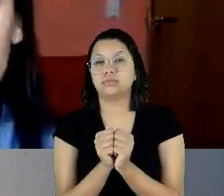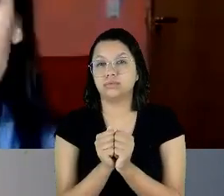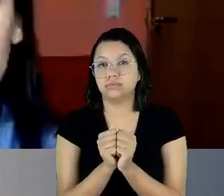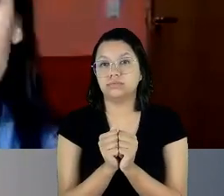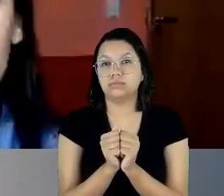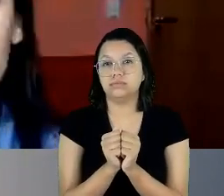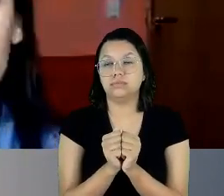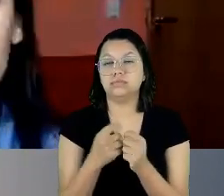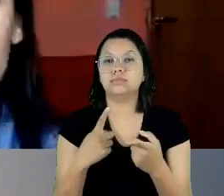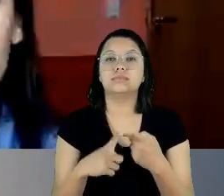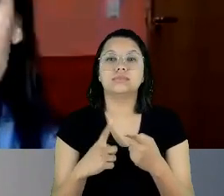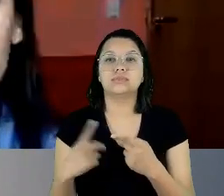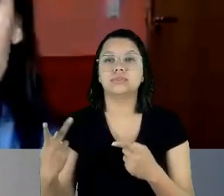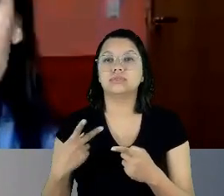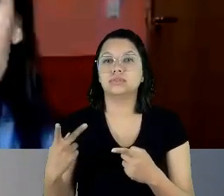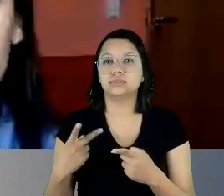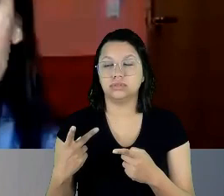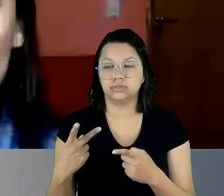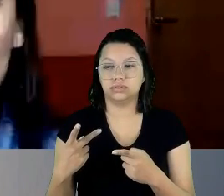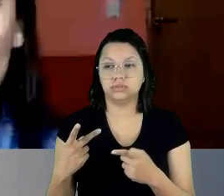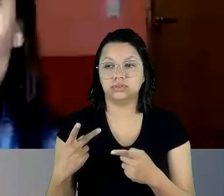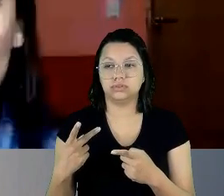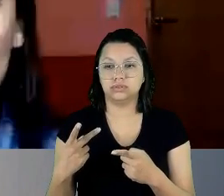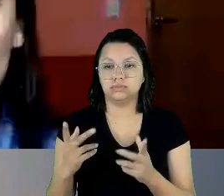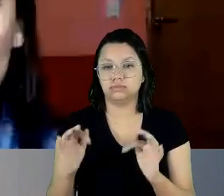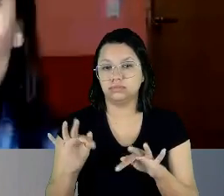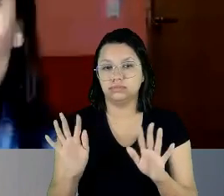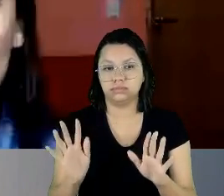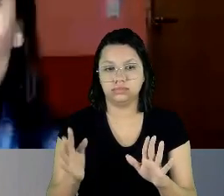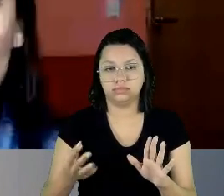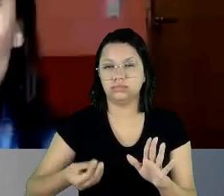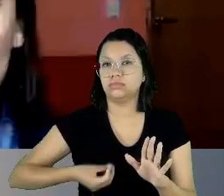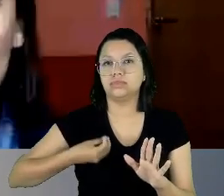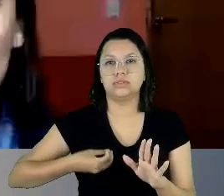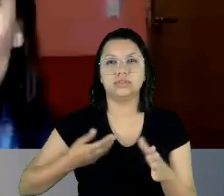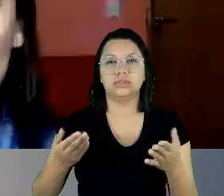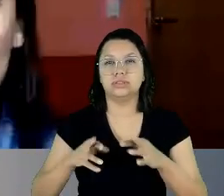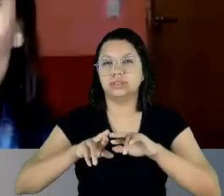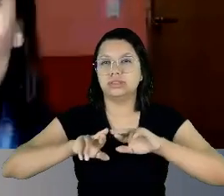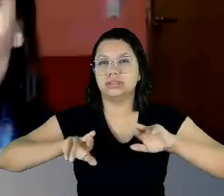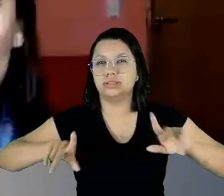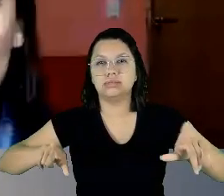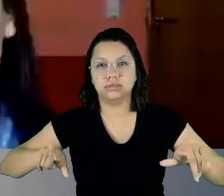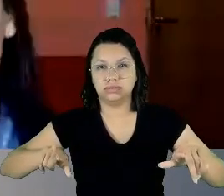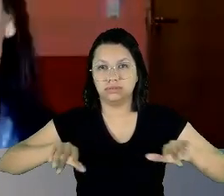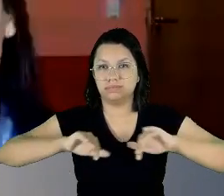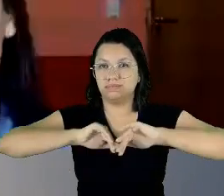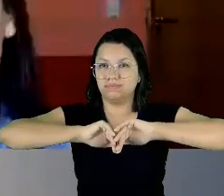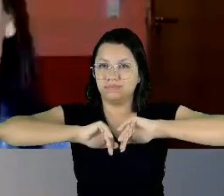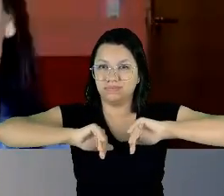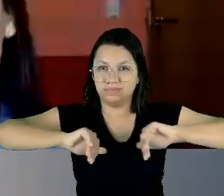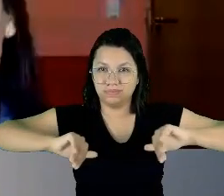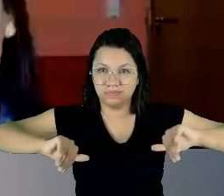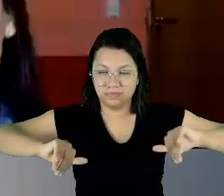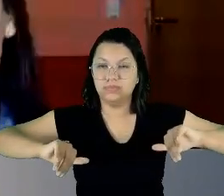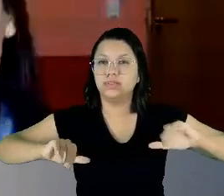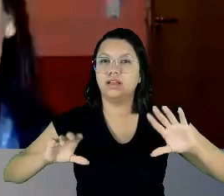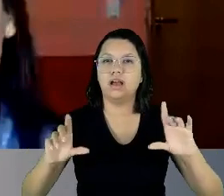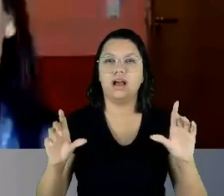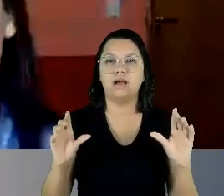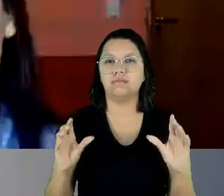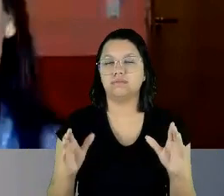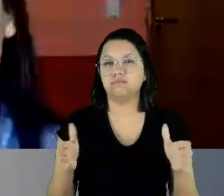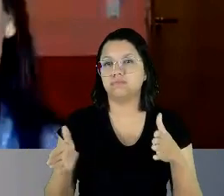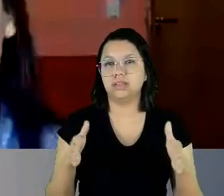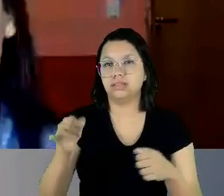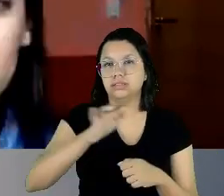junto, porque a gente está, enfim, não existe essa separação tão